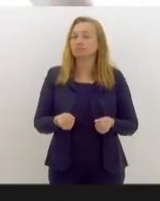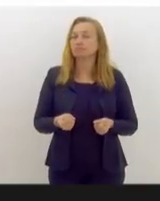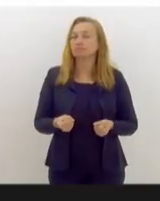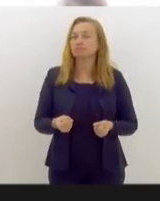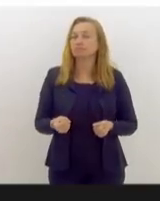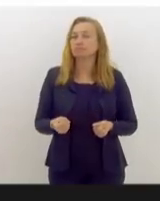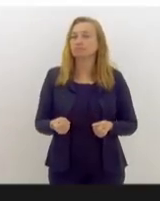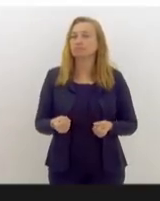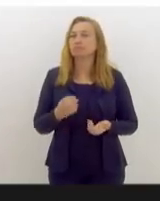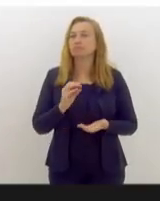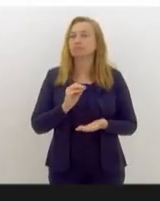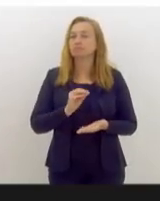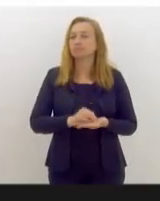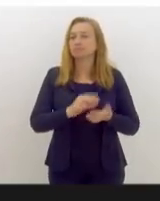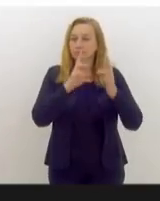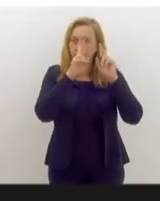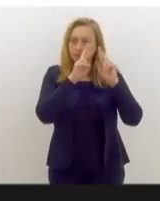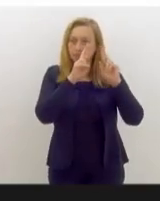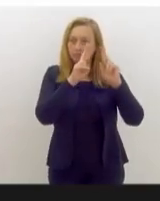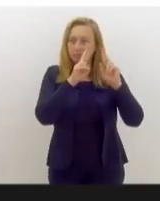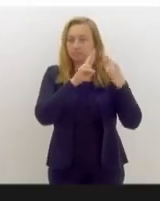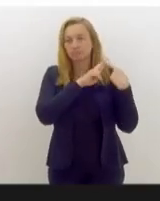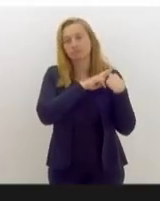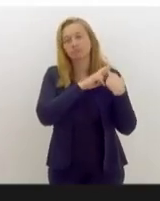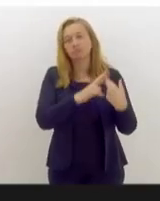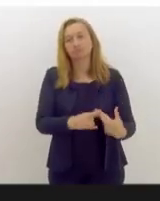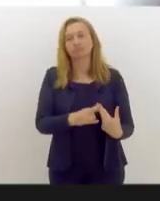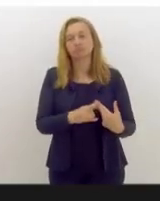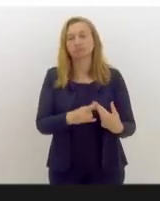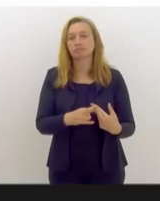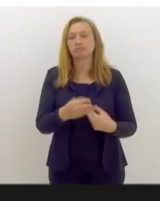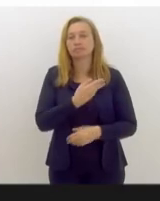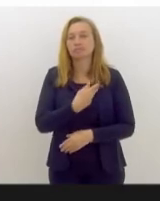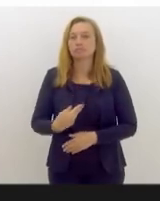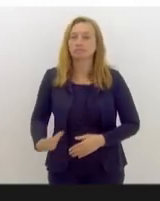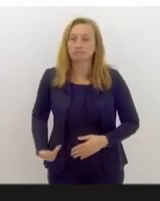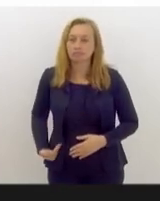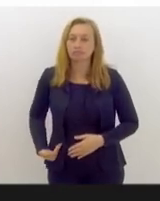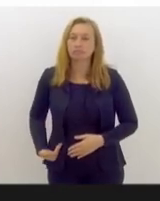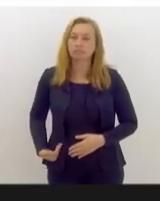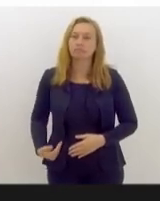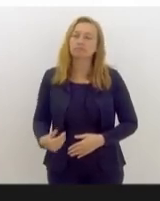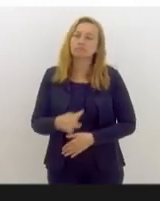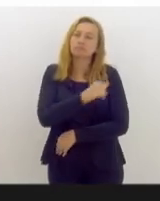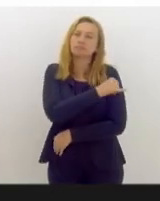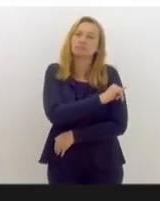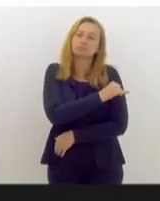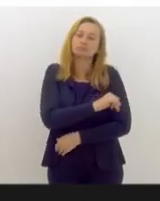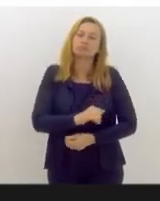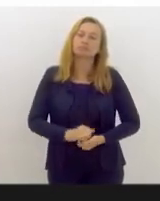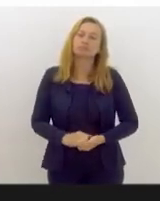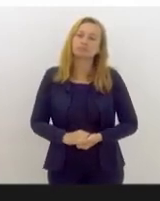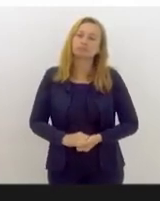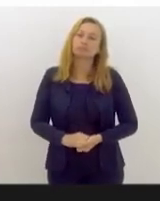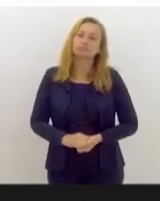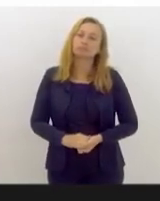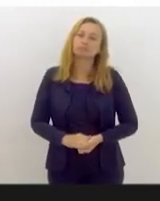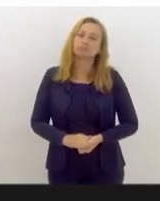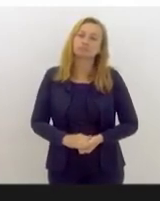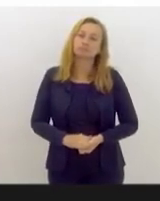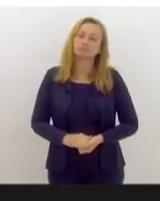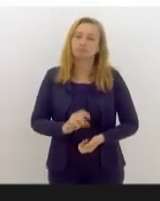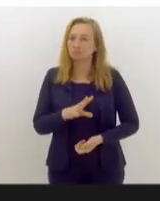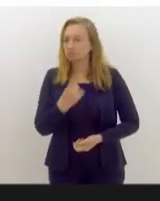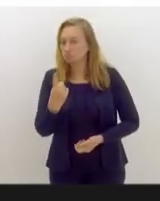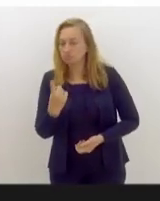da falta de responsabilidade dos governos do Rio de Janeiro, e não foi um só,